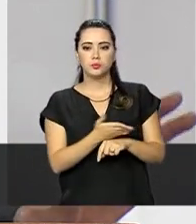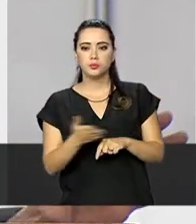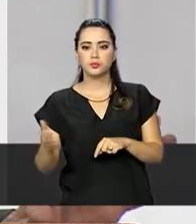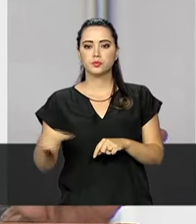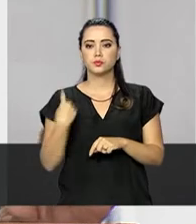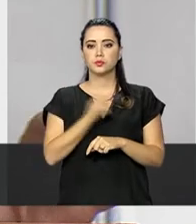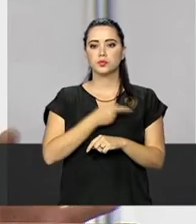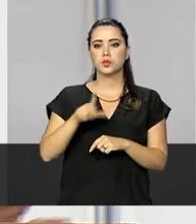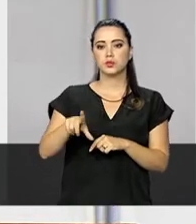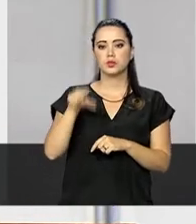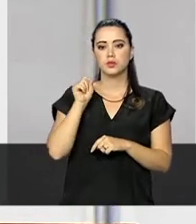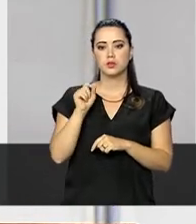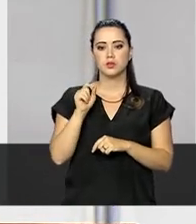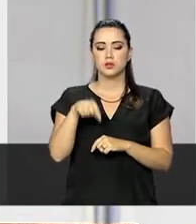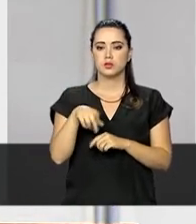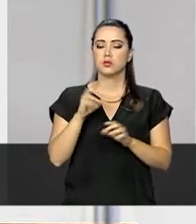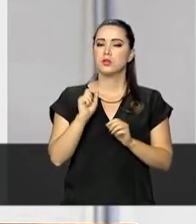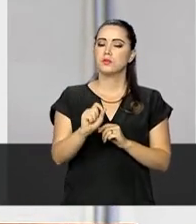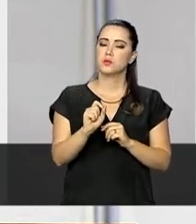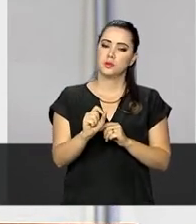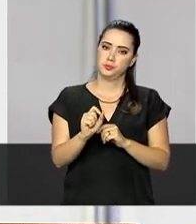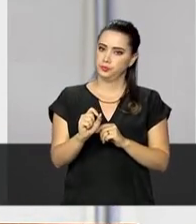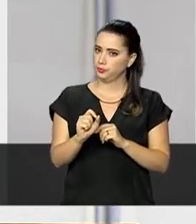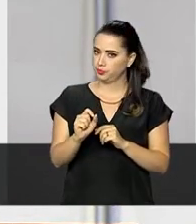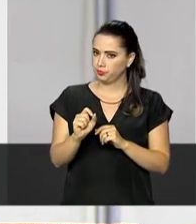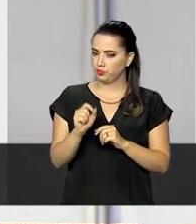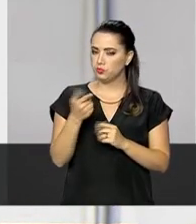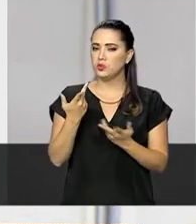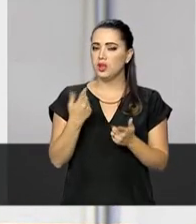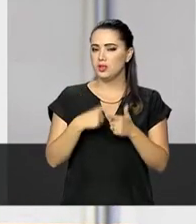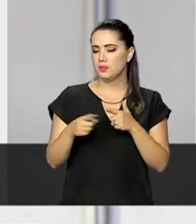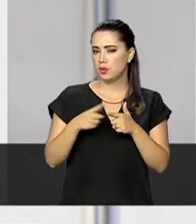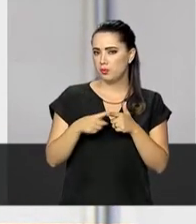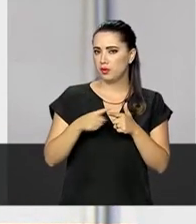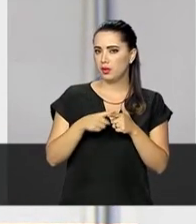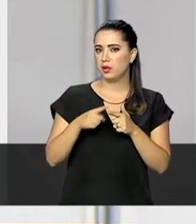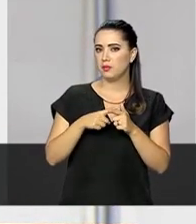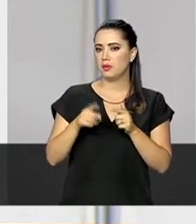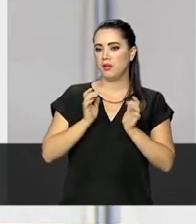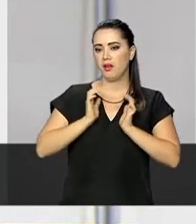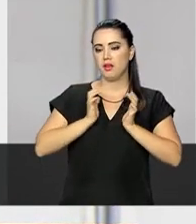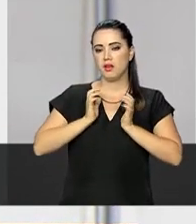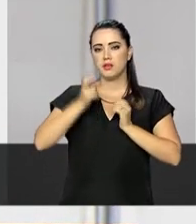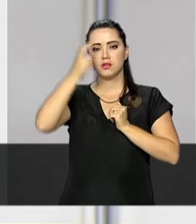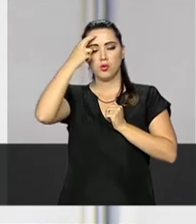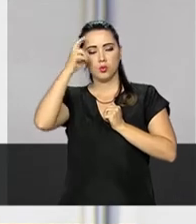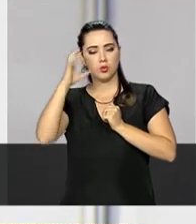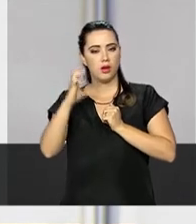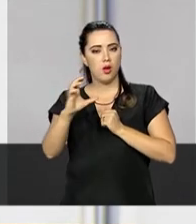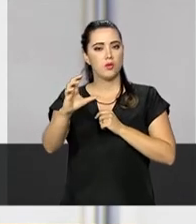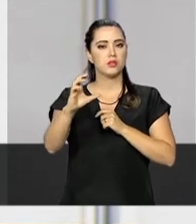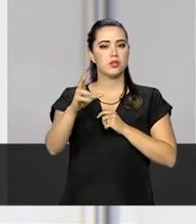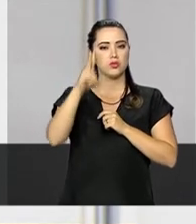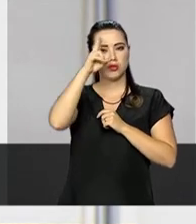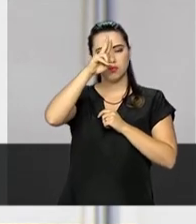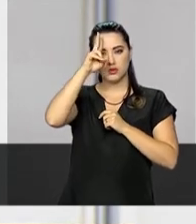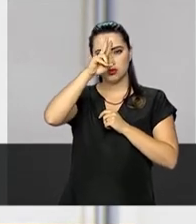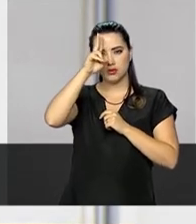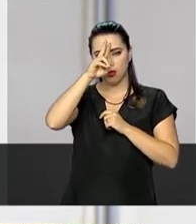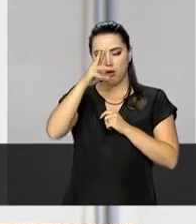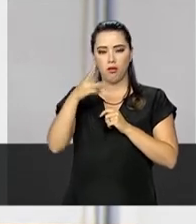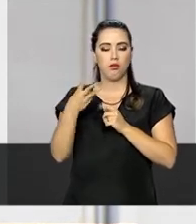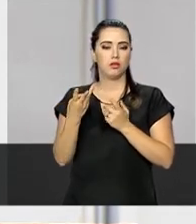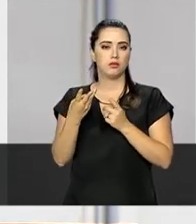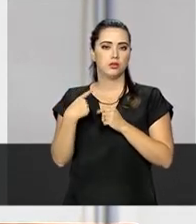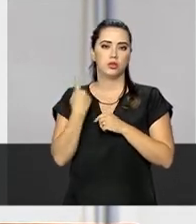nós decidimos o seguinte olha aqui nessa questão do património cultural científico e histórico não vamos